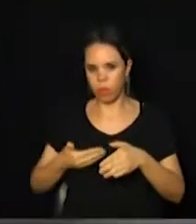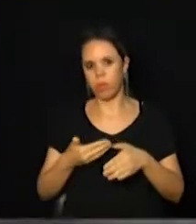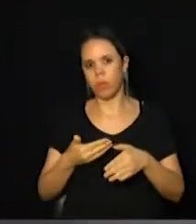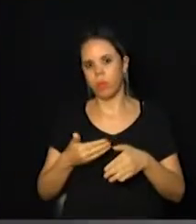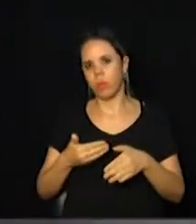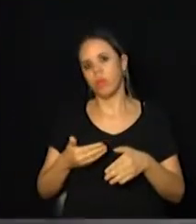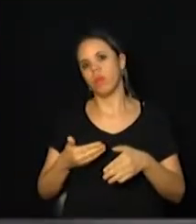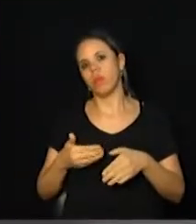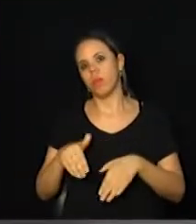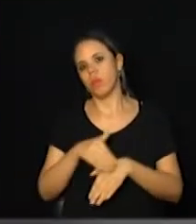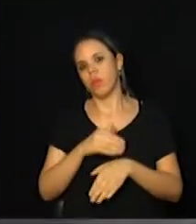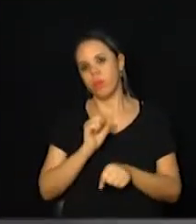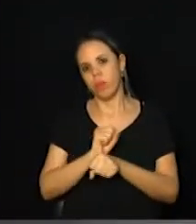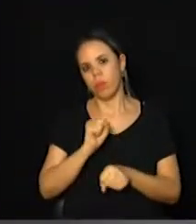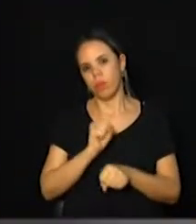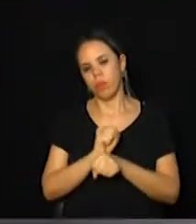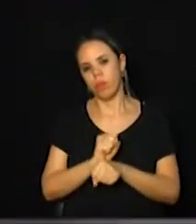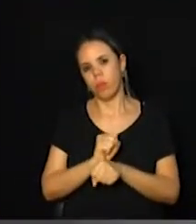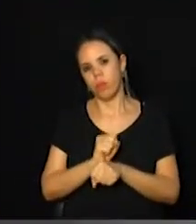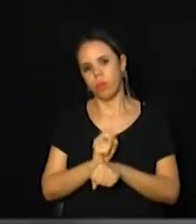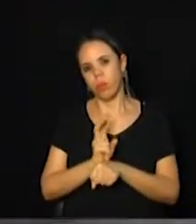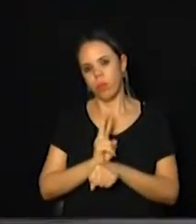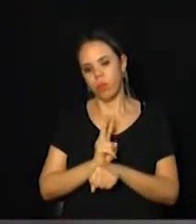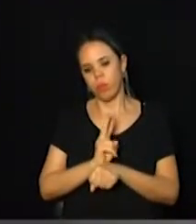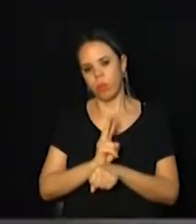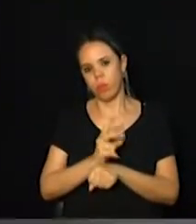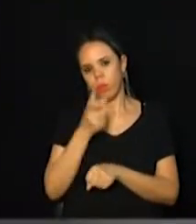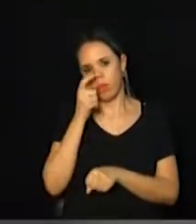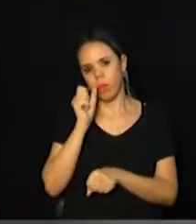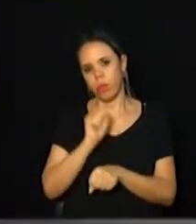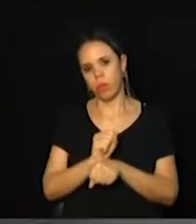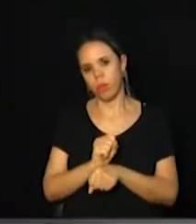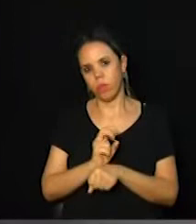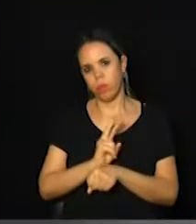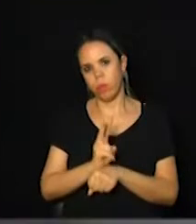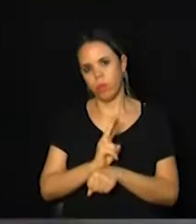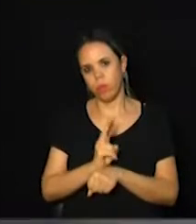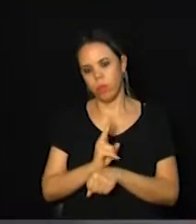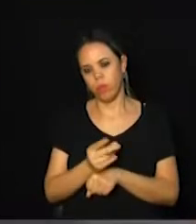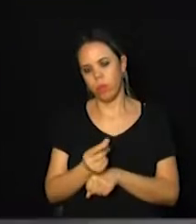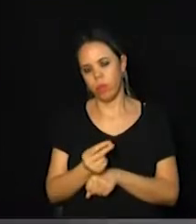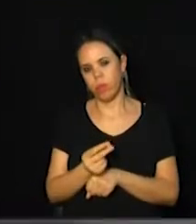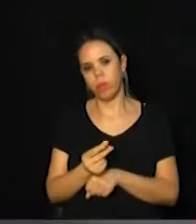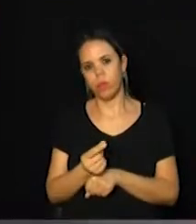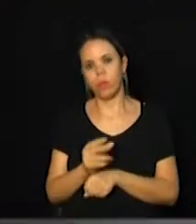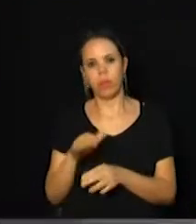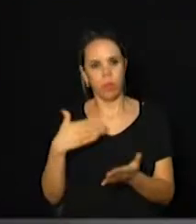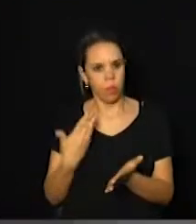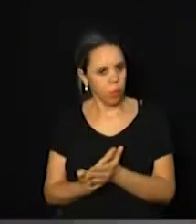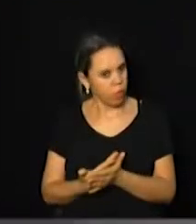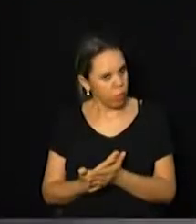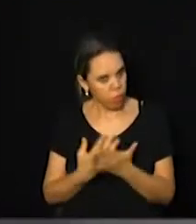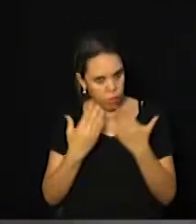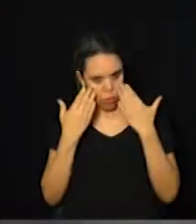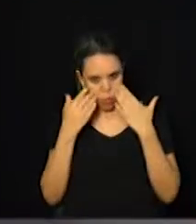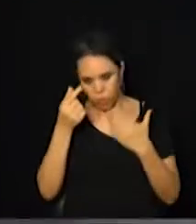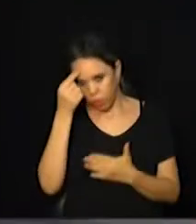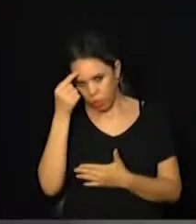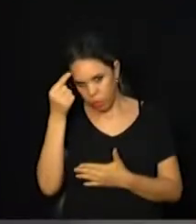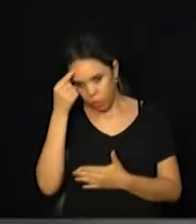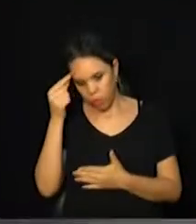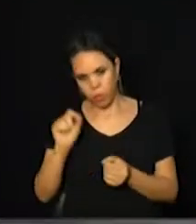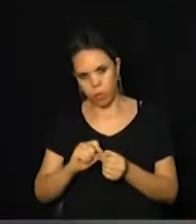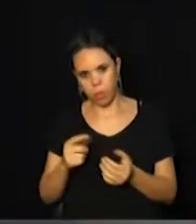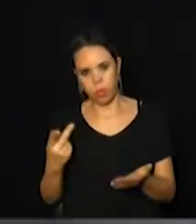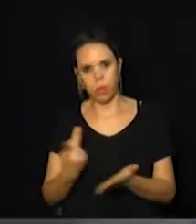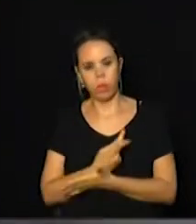mas fica lá esperando lá fazer uma vigília lá né Elas vigília lá constante é ele se conscientizado que